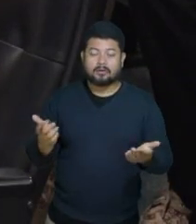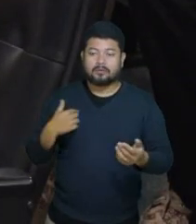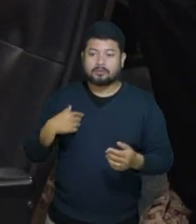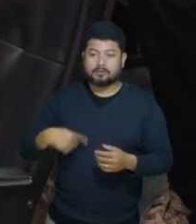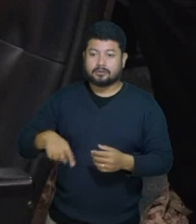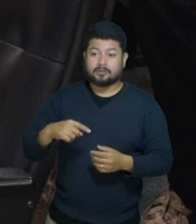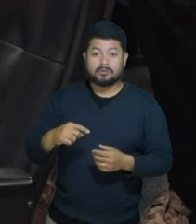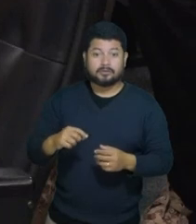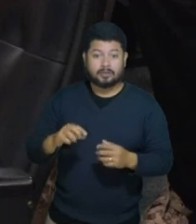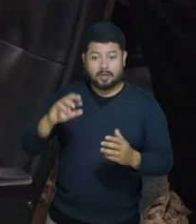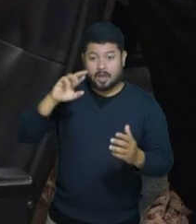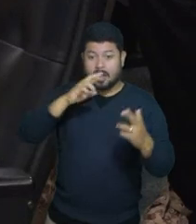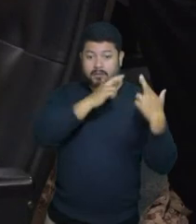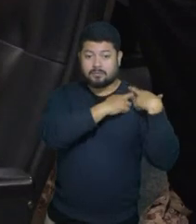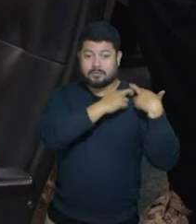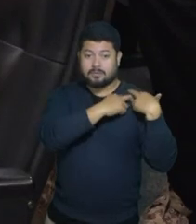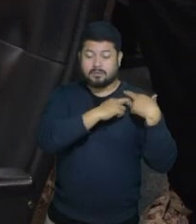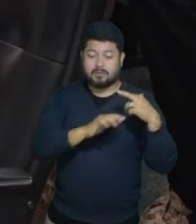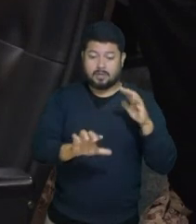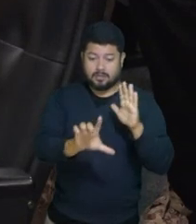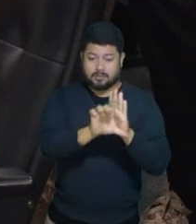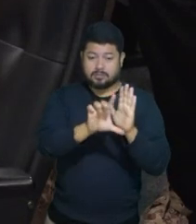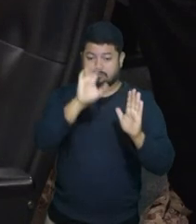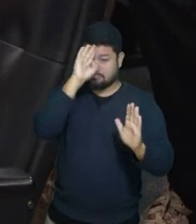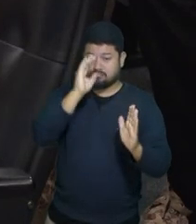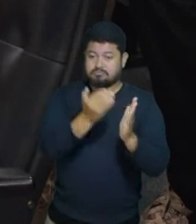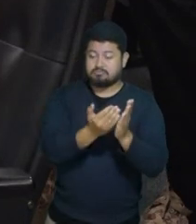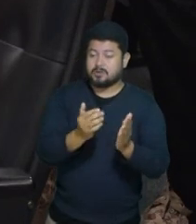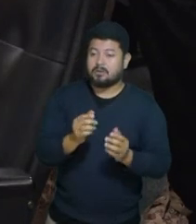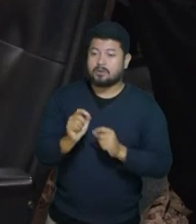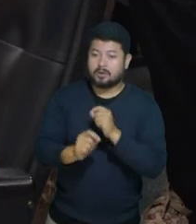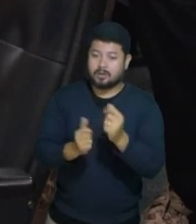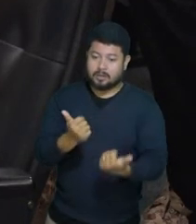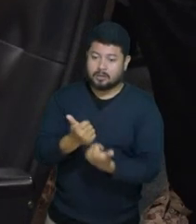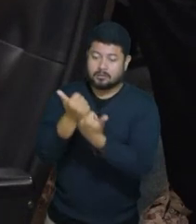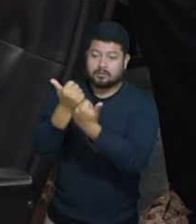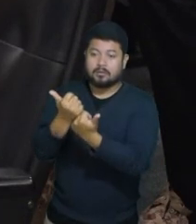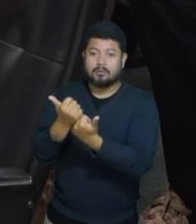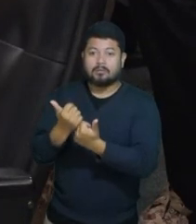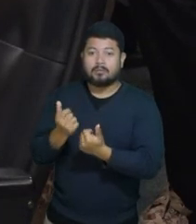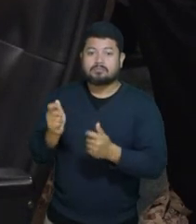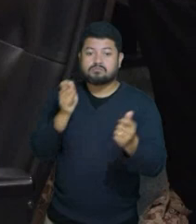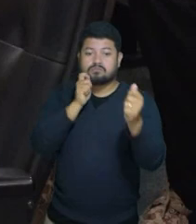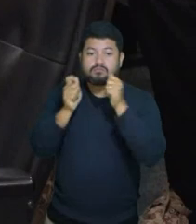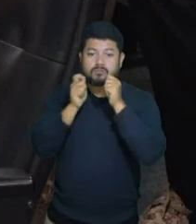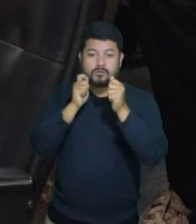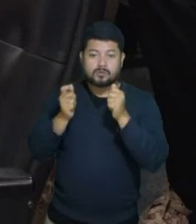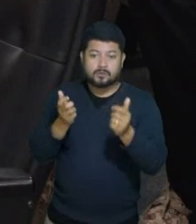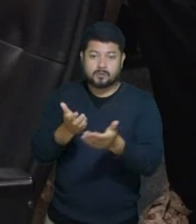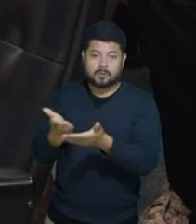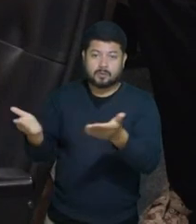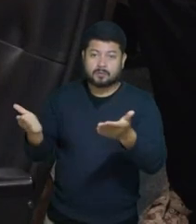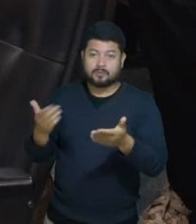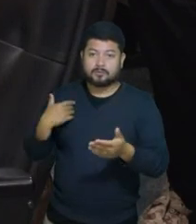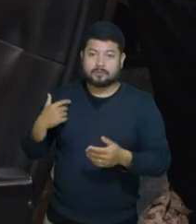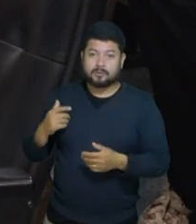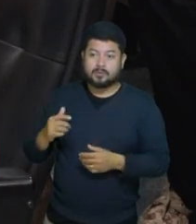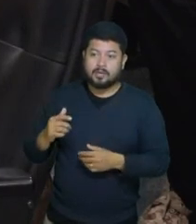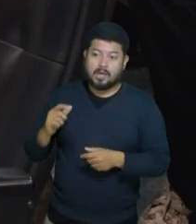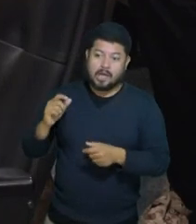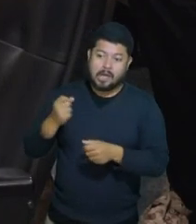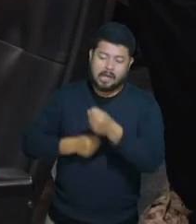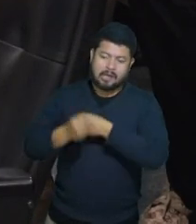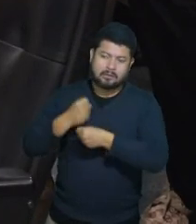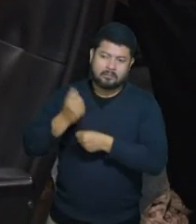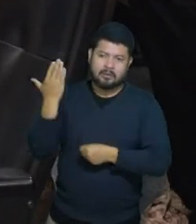decisório, né, em assuntos que impactem a sociedade e o Estado. Então, a gente faz esse trabalho. Ano passado, a gente fez um encontro